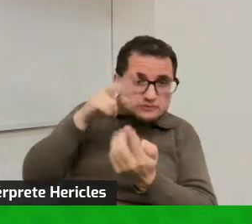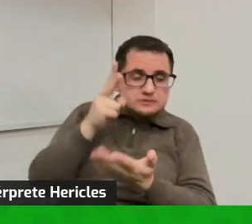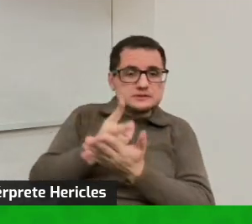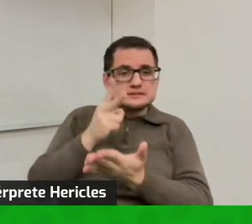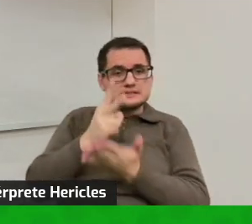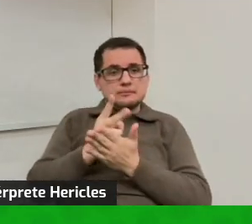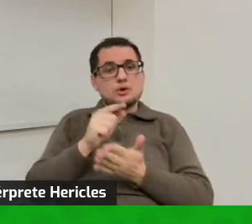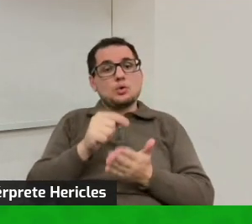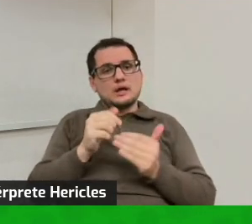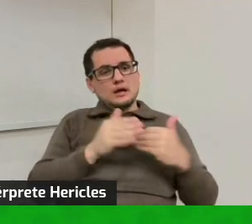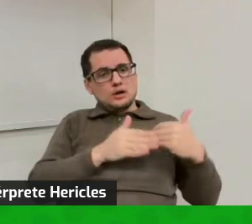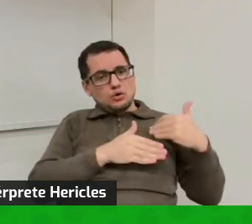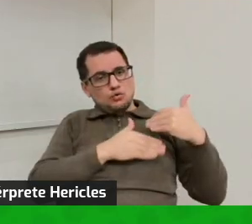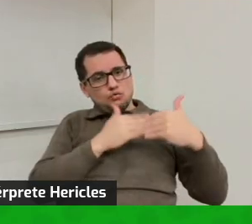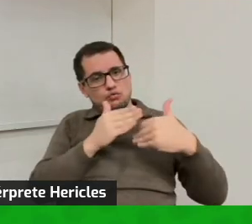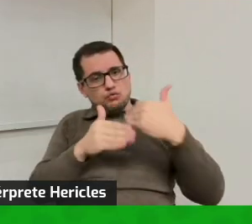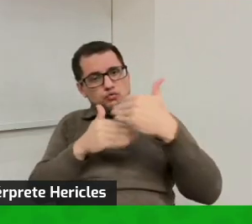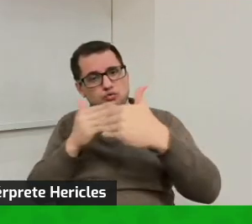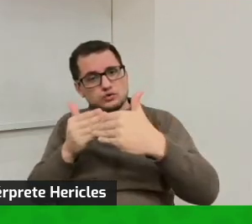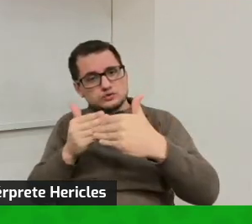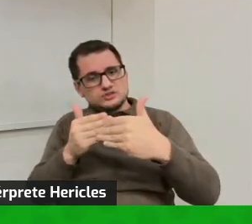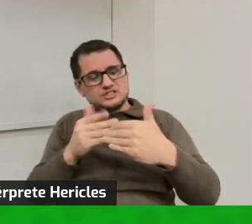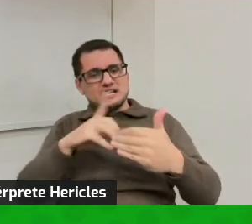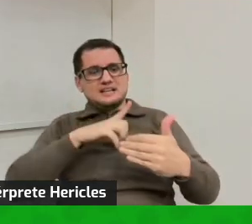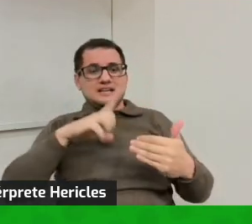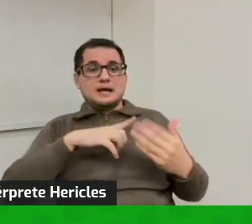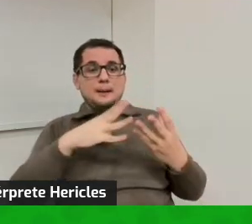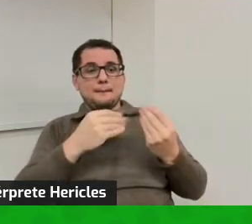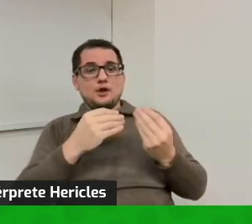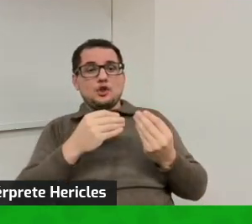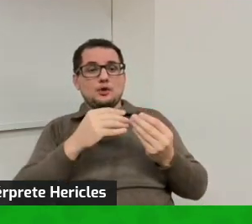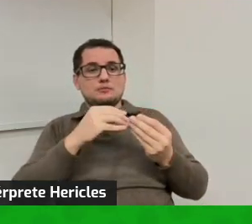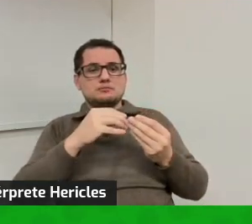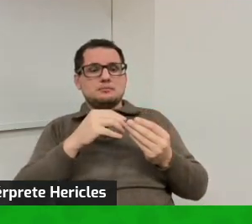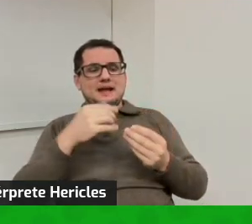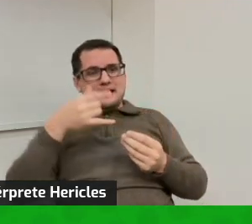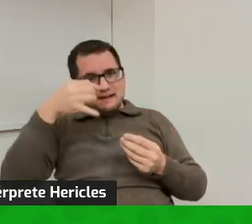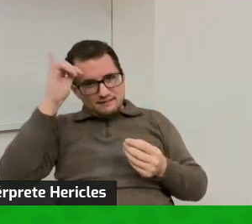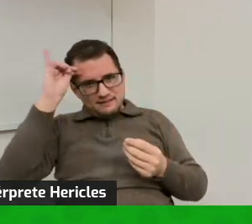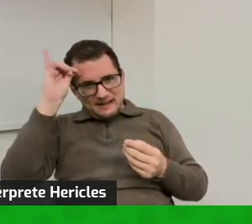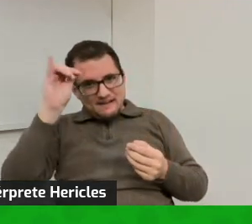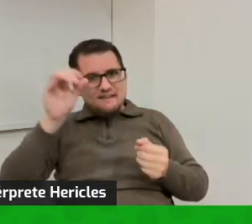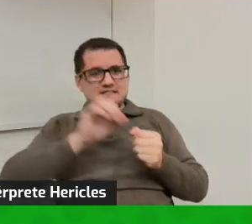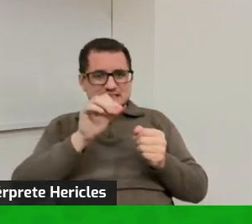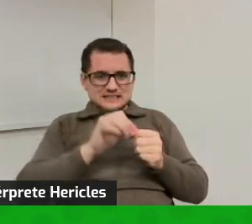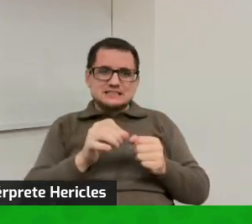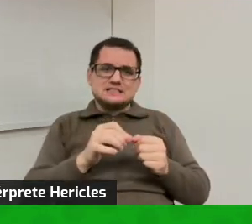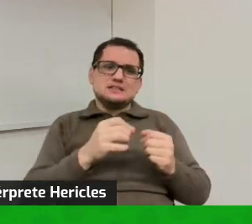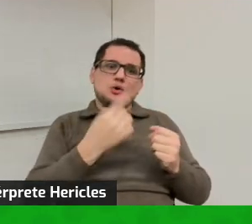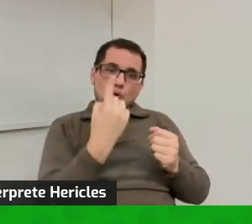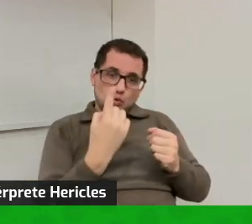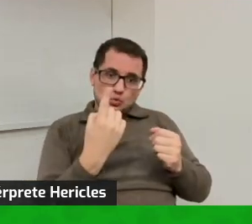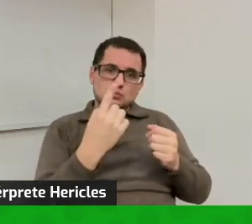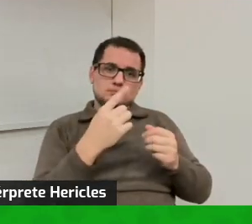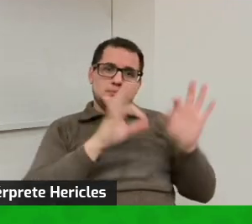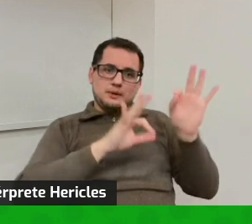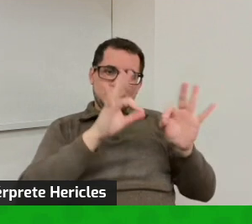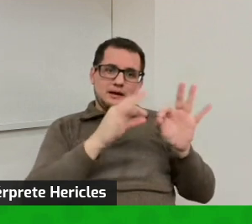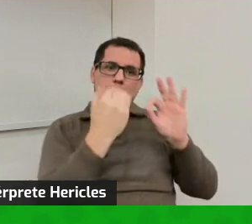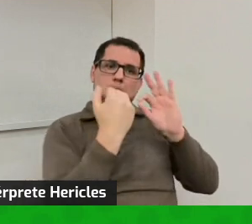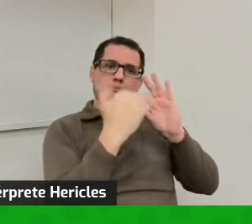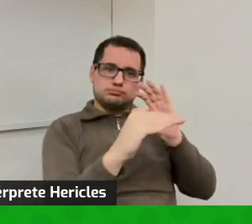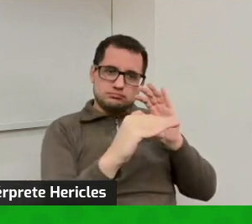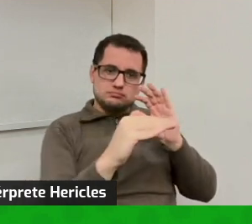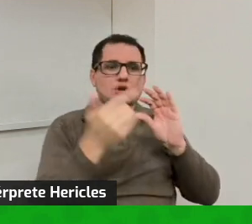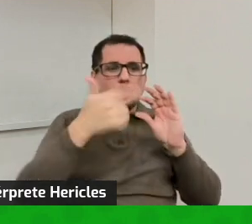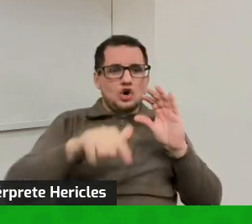de múltiplos documentos. Então, para evitar que eu tenha que realizar várias edições de um único documento para várias pessoas, eu